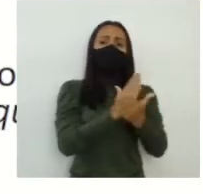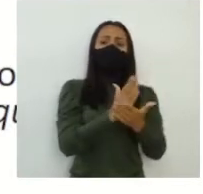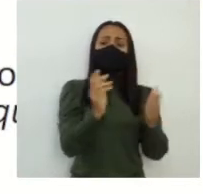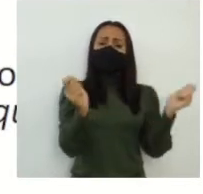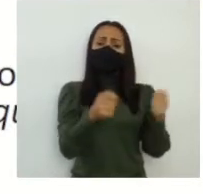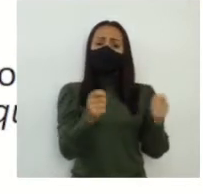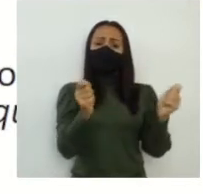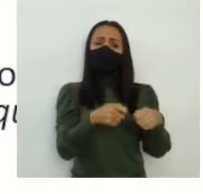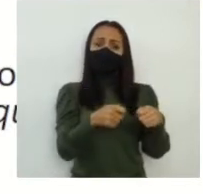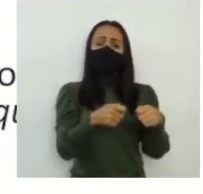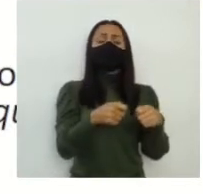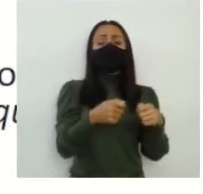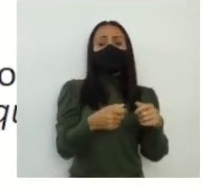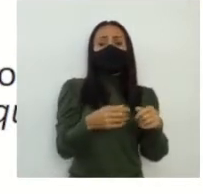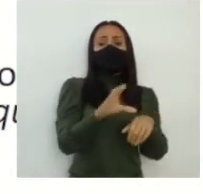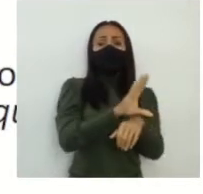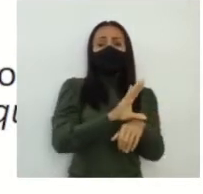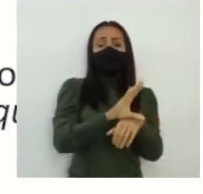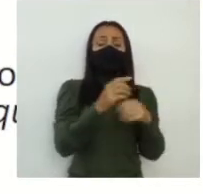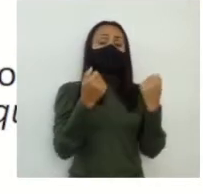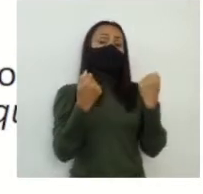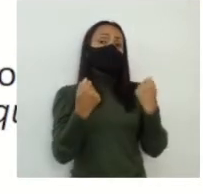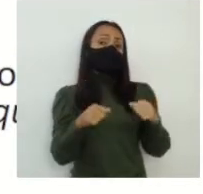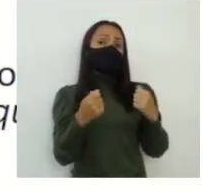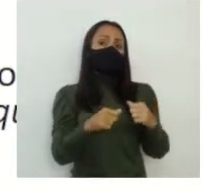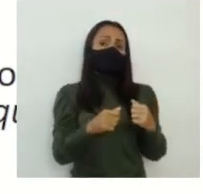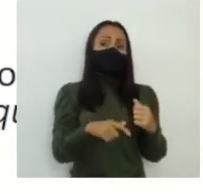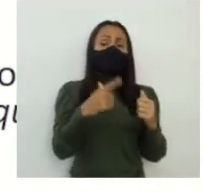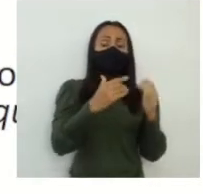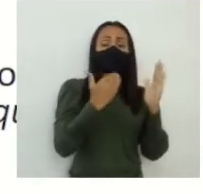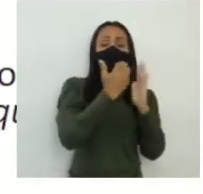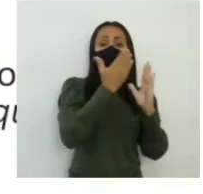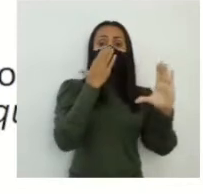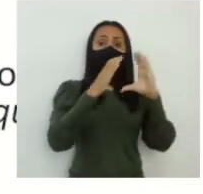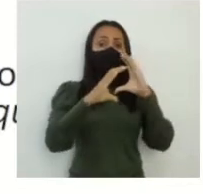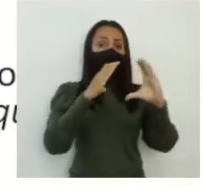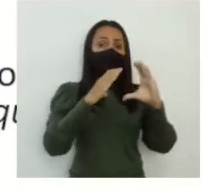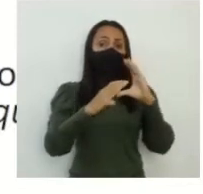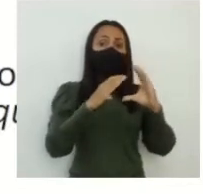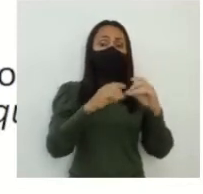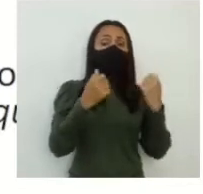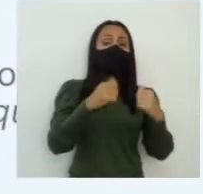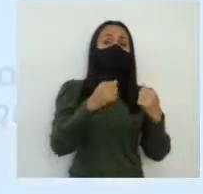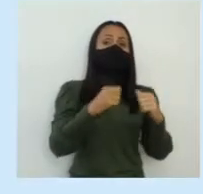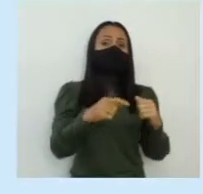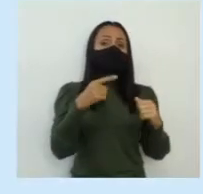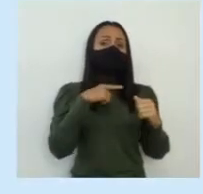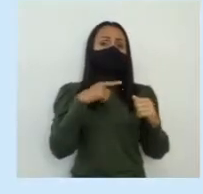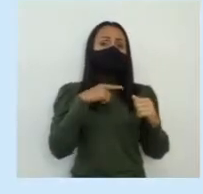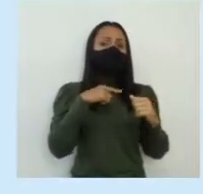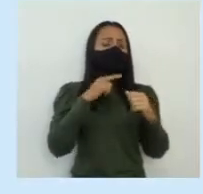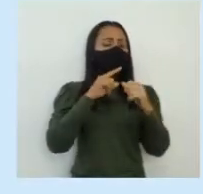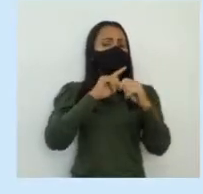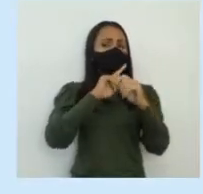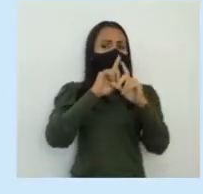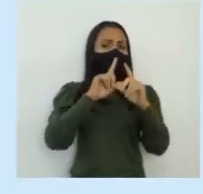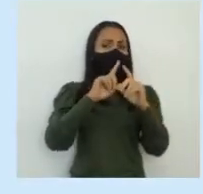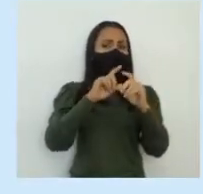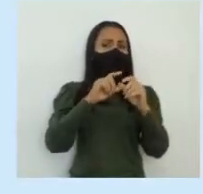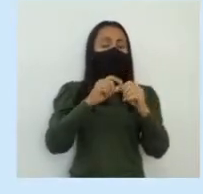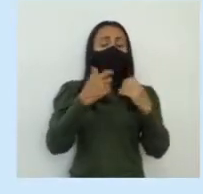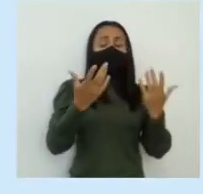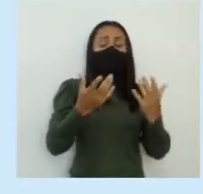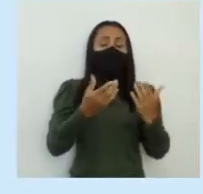capacidades, algumas competências. Então a gente precisa, além de se comunicar, a gente precisa ter aquela disposição para contribuir com